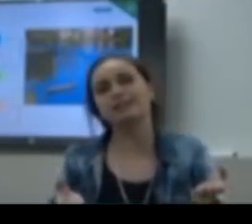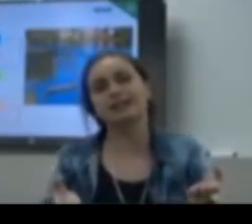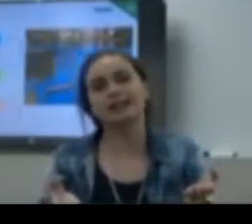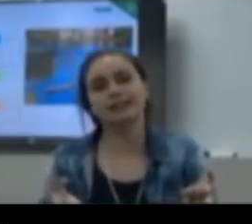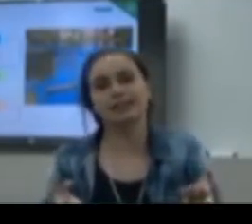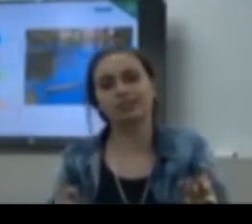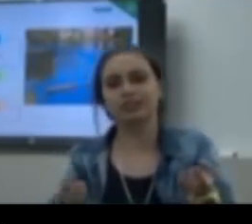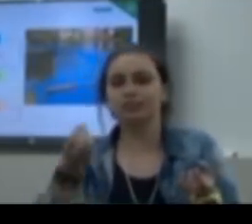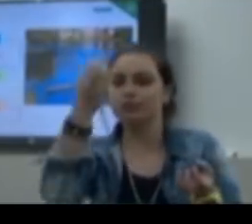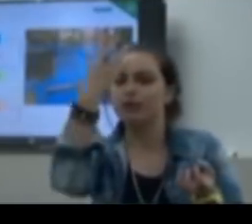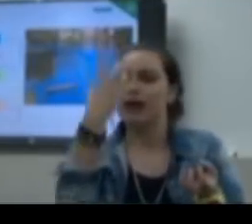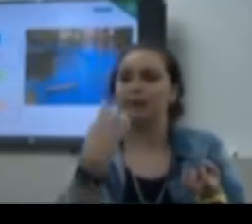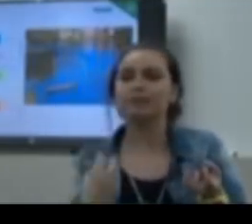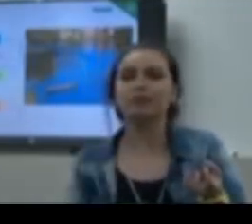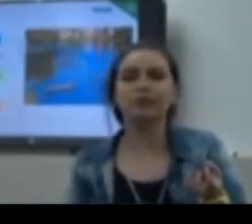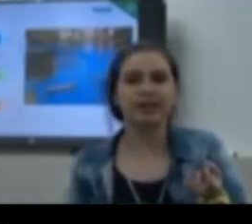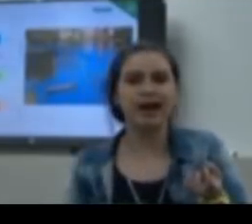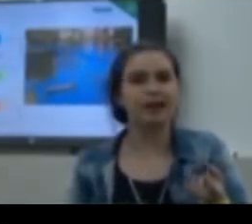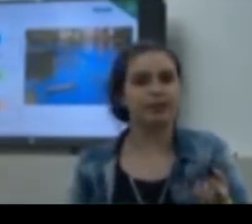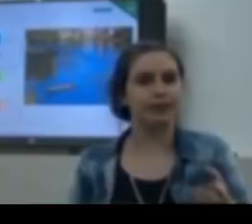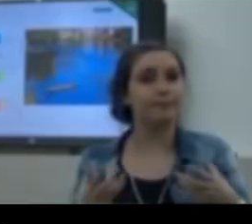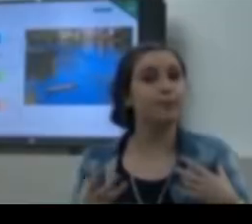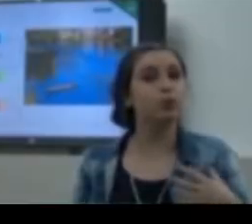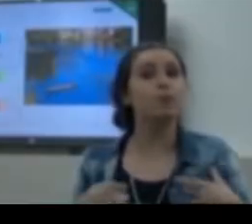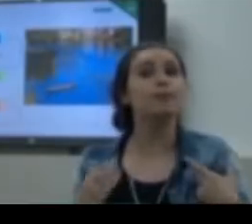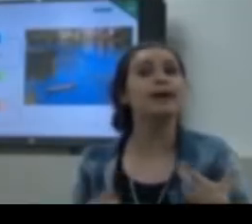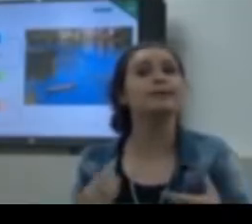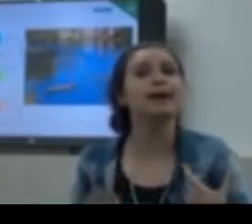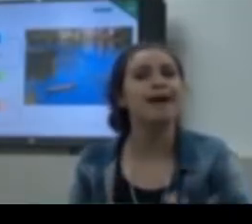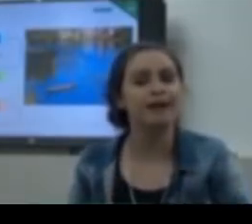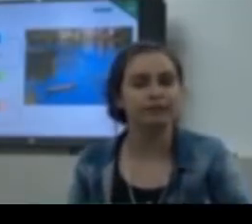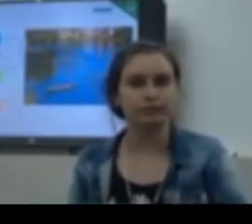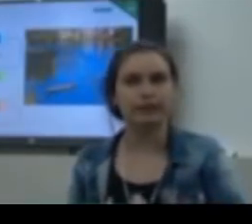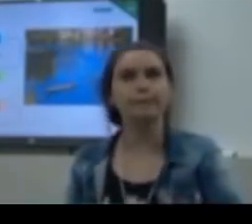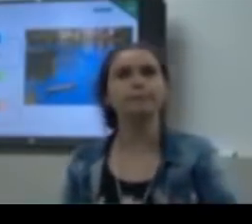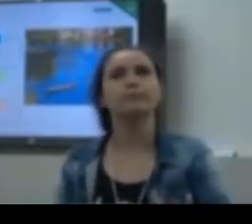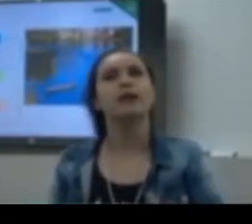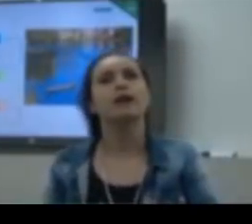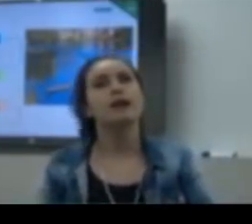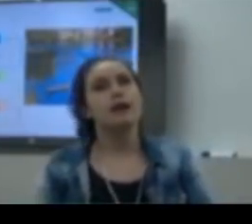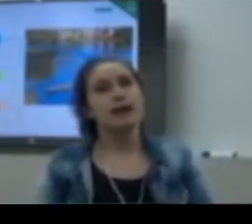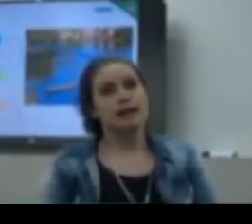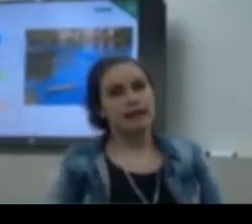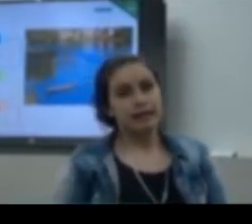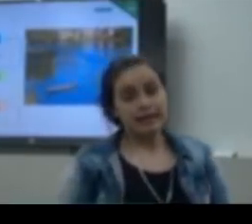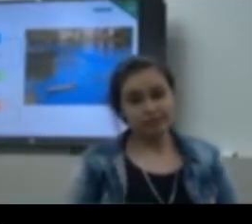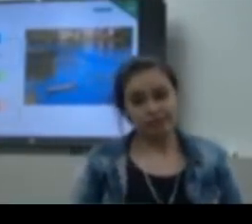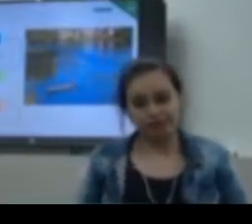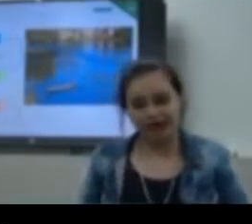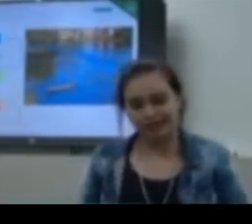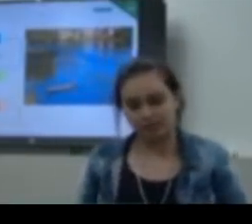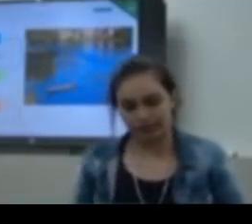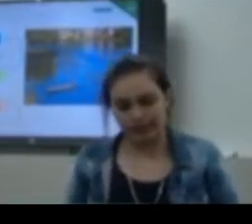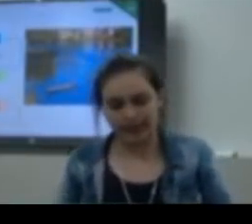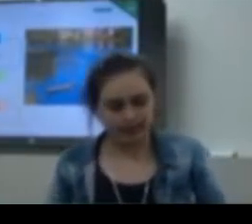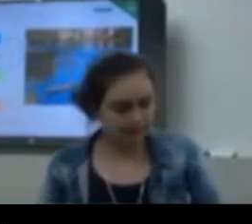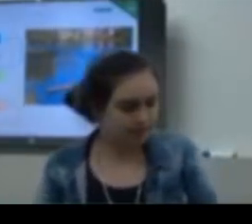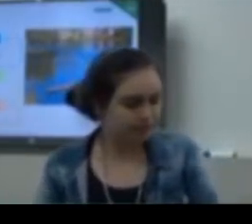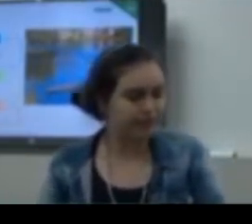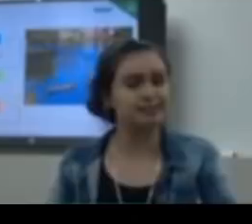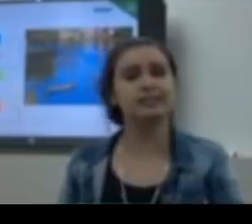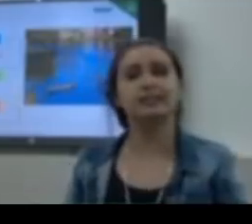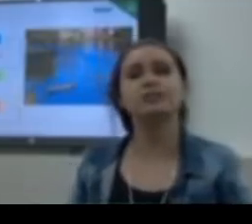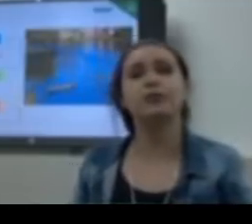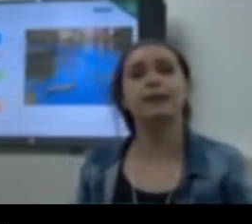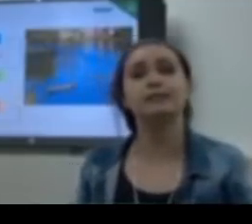solo que não tem essa característica, então, de absorver a água, ele é pouco permeável, tá? Isso faz com